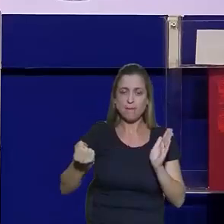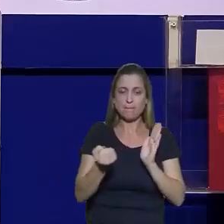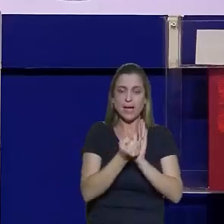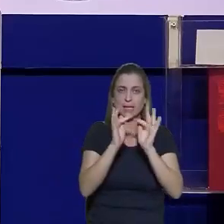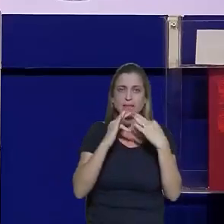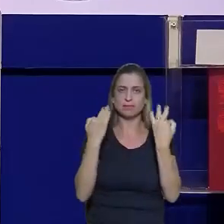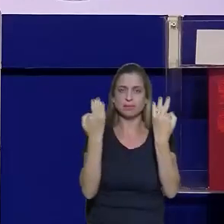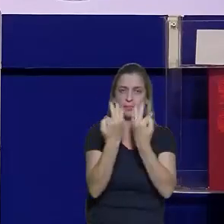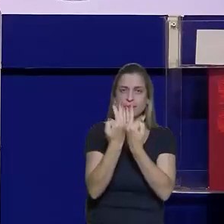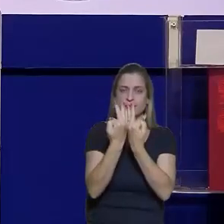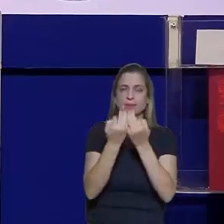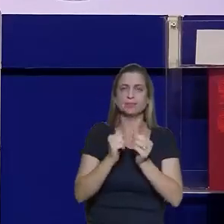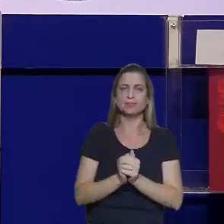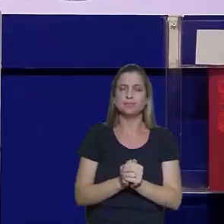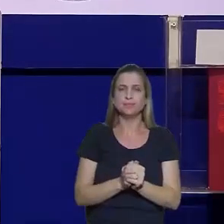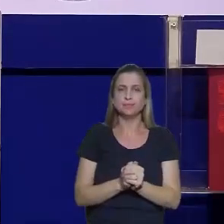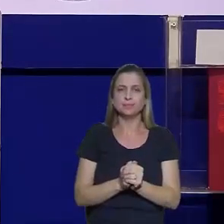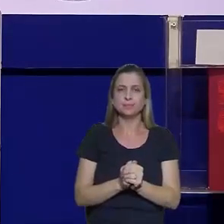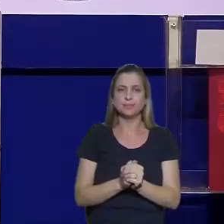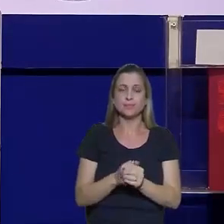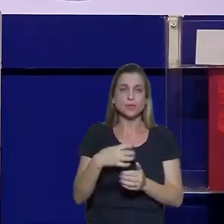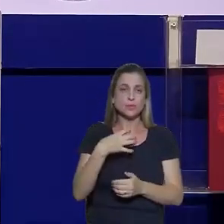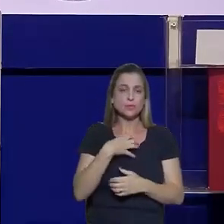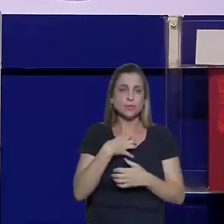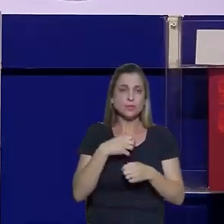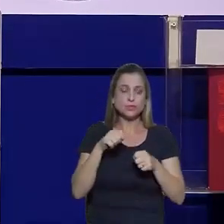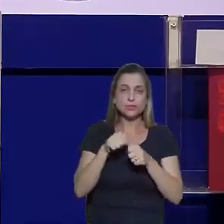família, o sentido de fazer para os que virão.